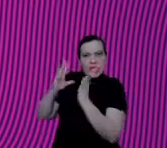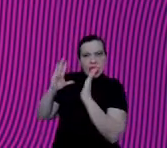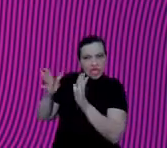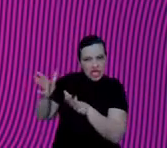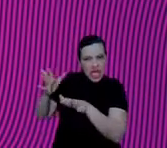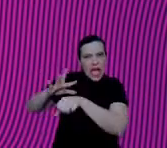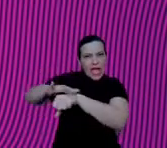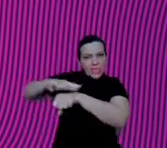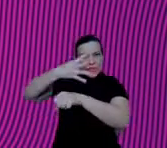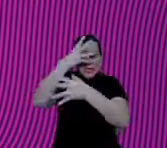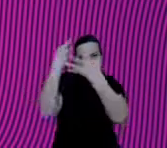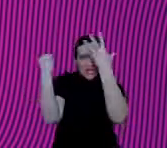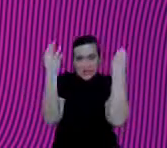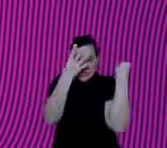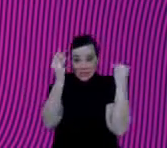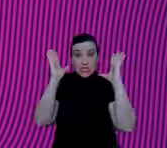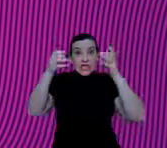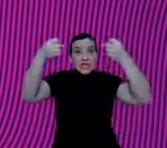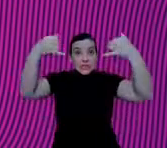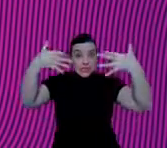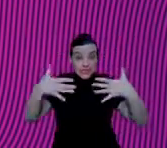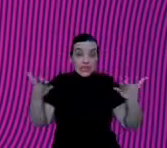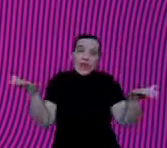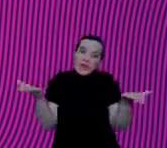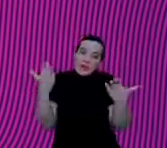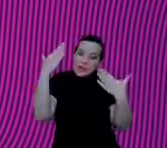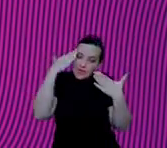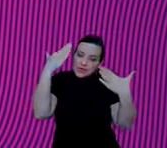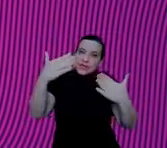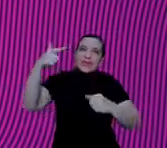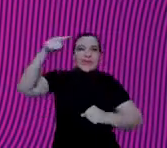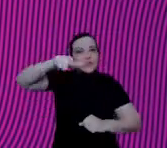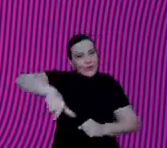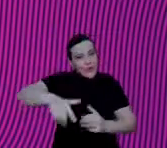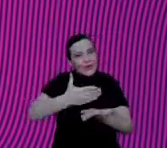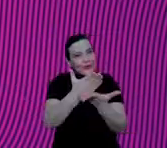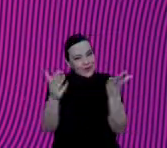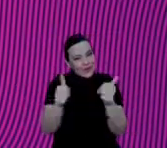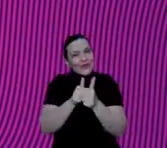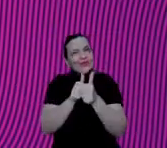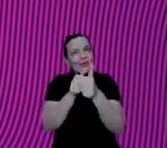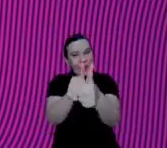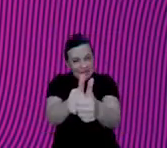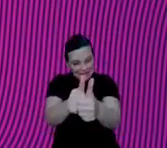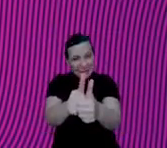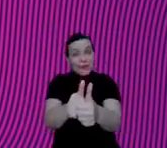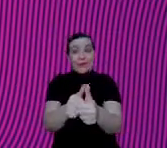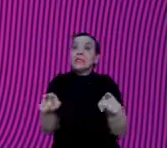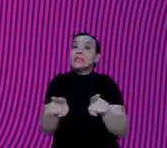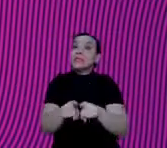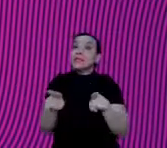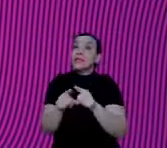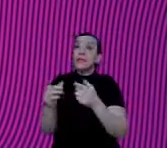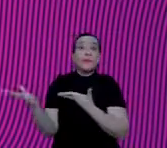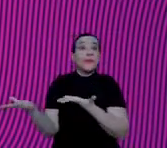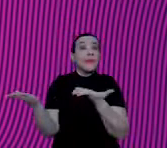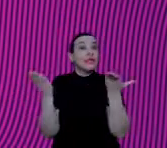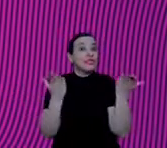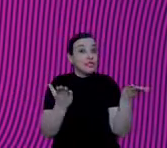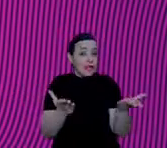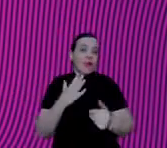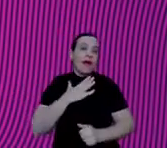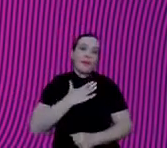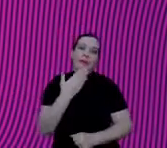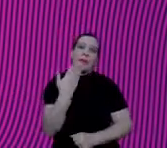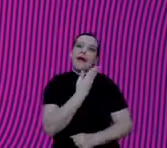tudo isso, eu gostaria de agradecer novamente a presença de todos, chamar aqui o meu colega e